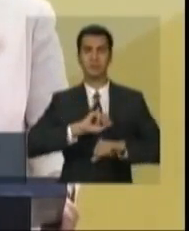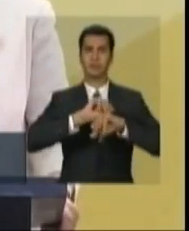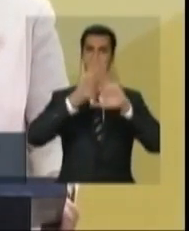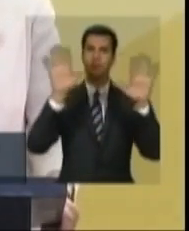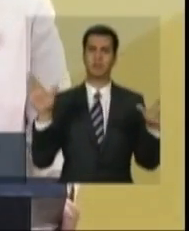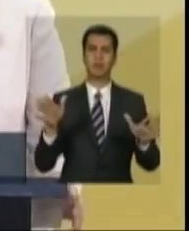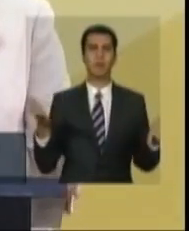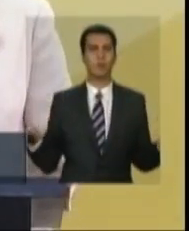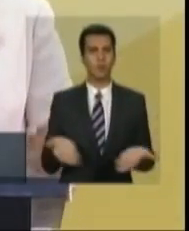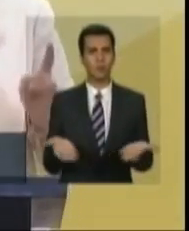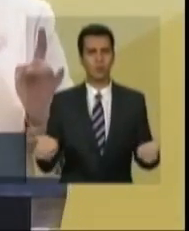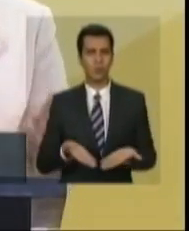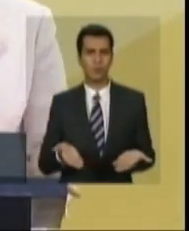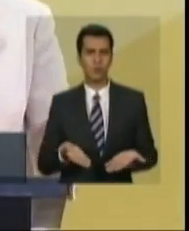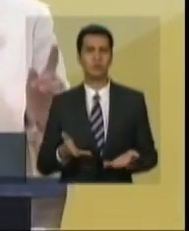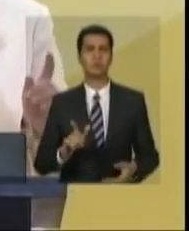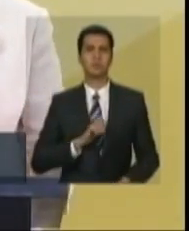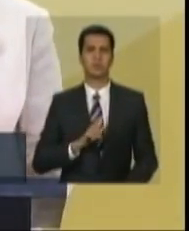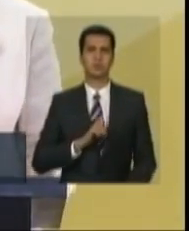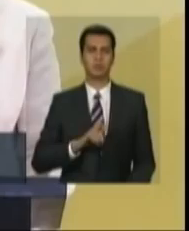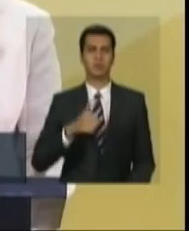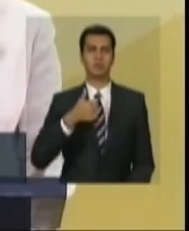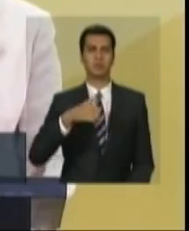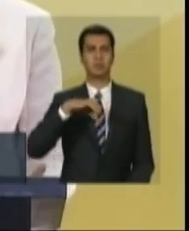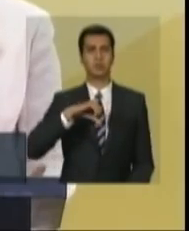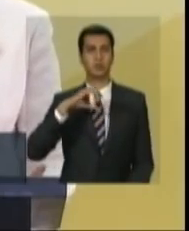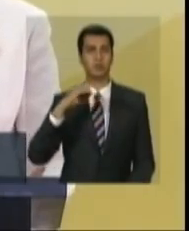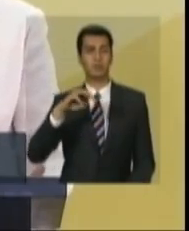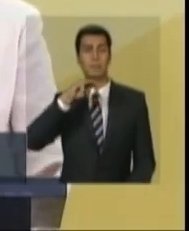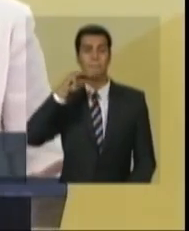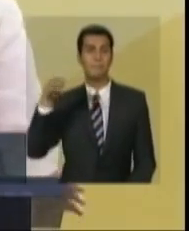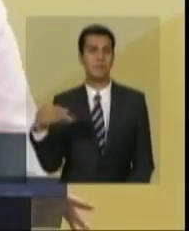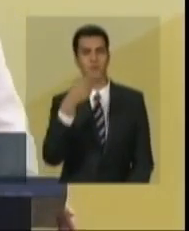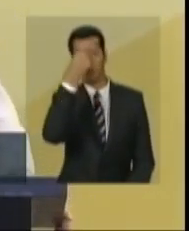hoje, dos 190 milhões de brasileiros,